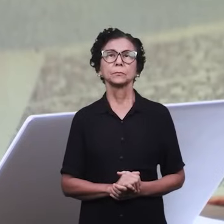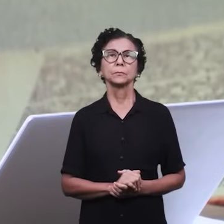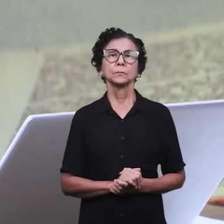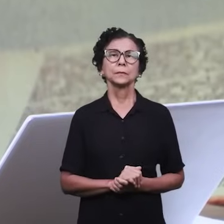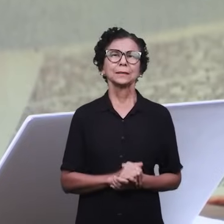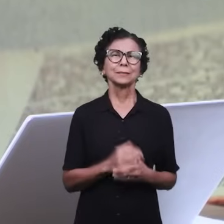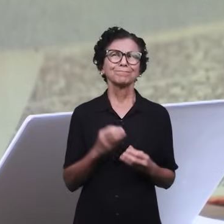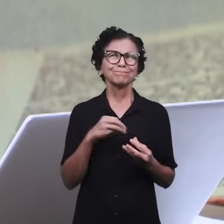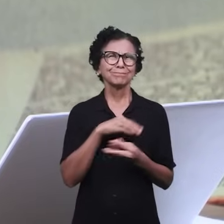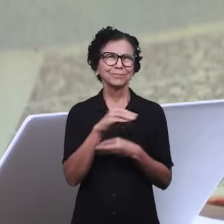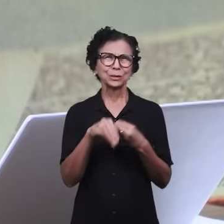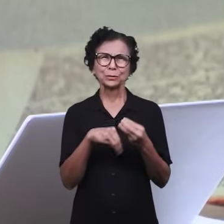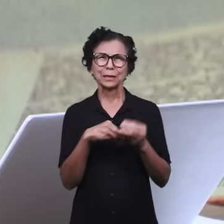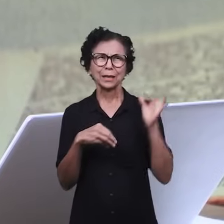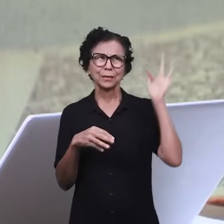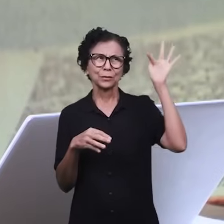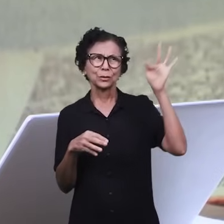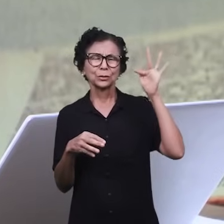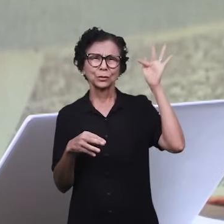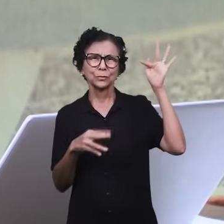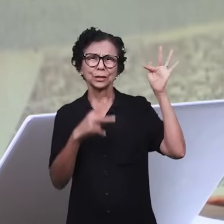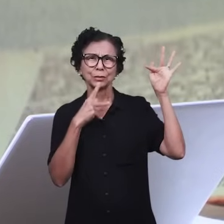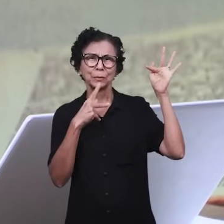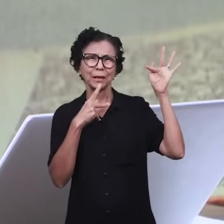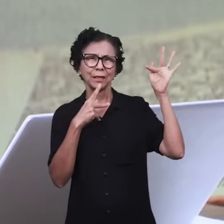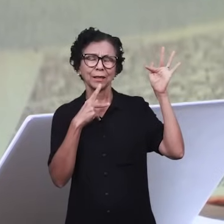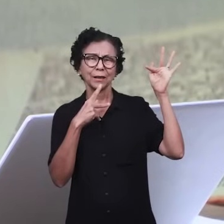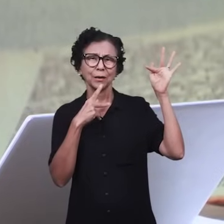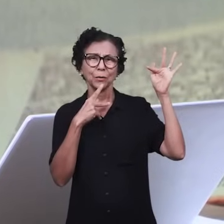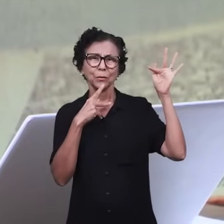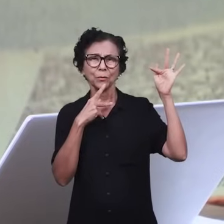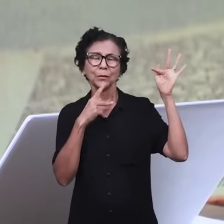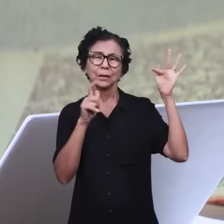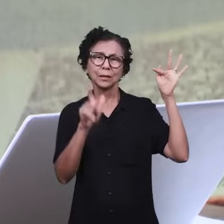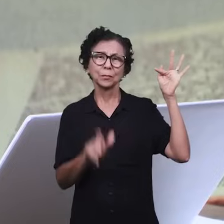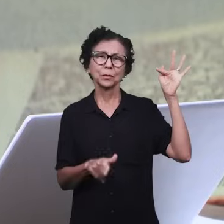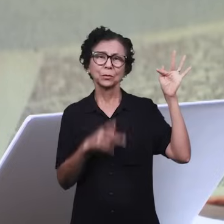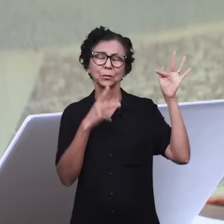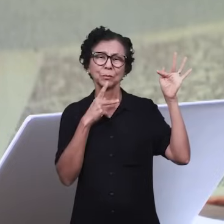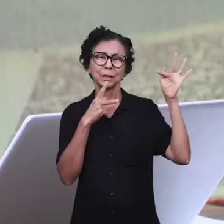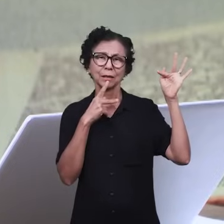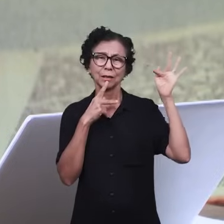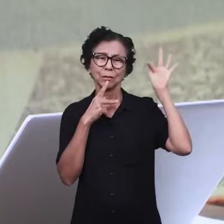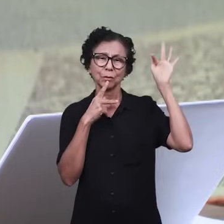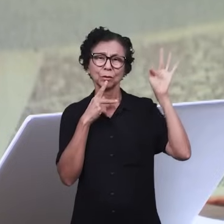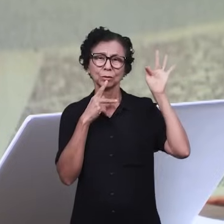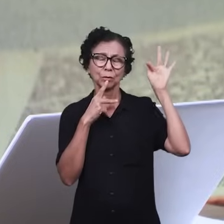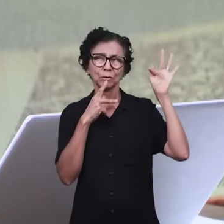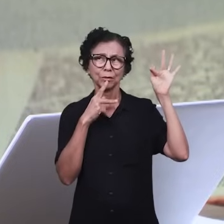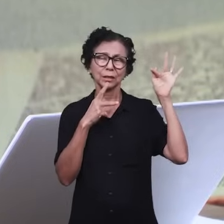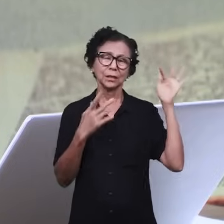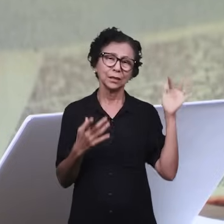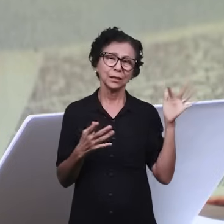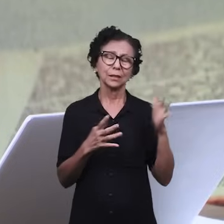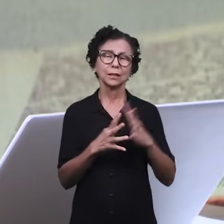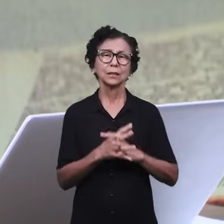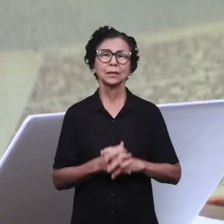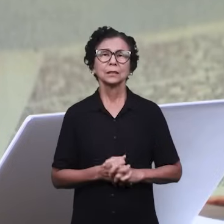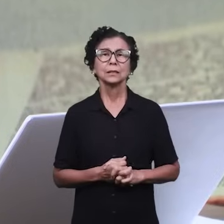da palavra de Deus misturada com a filosofia platonista, começou a trazer problema para exatamente o cristianismo, achando que